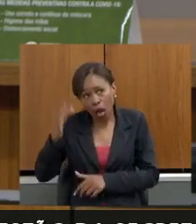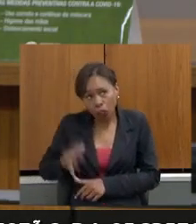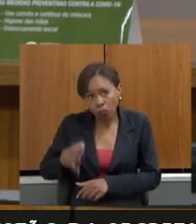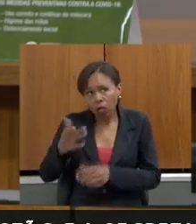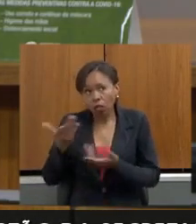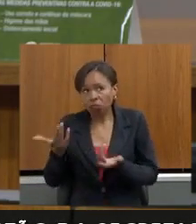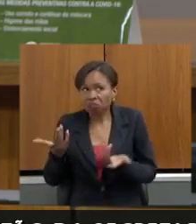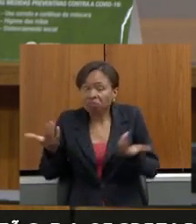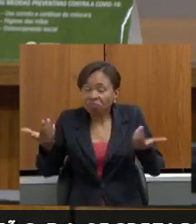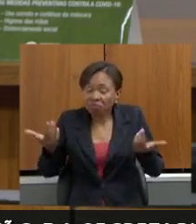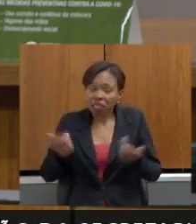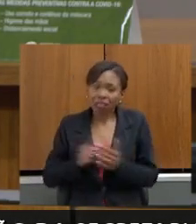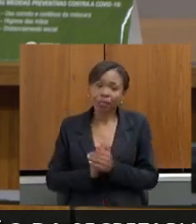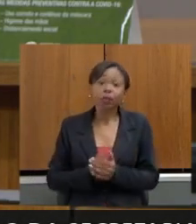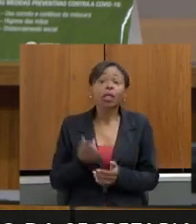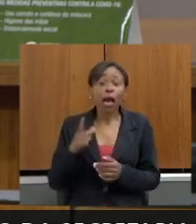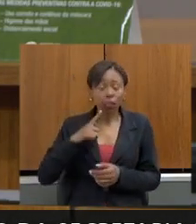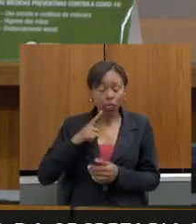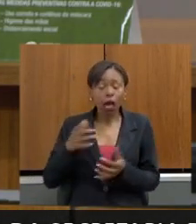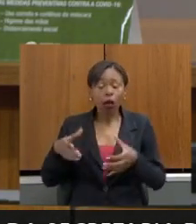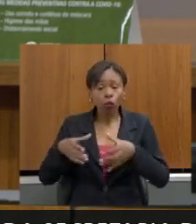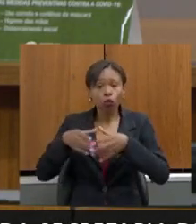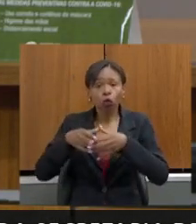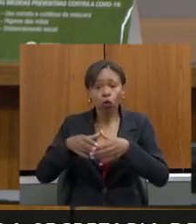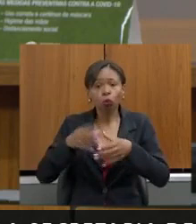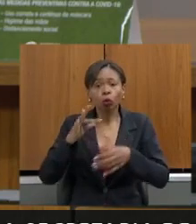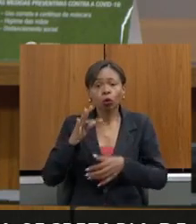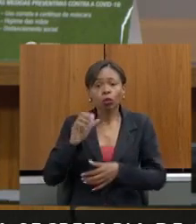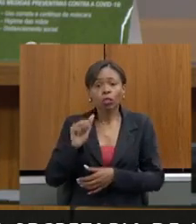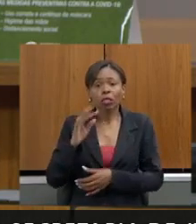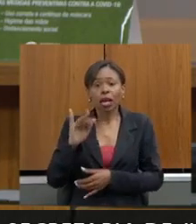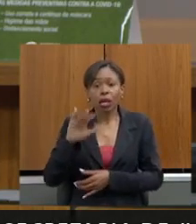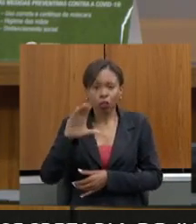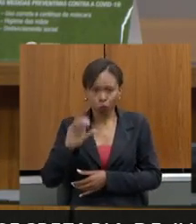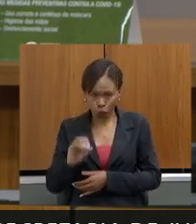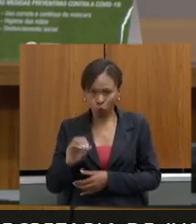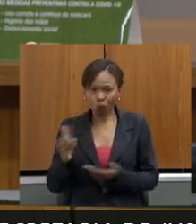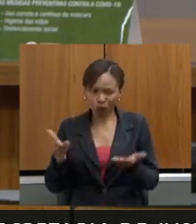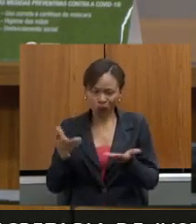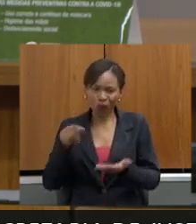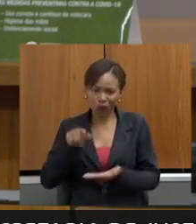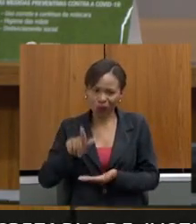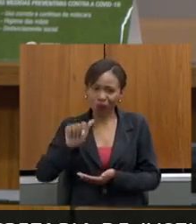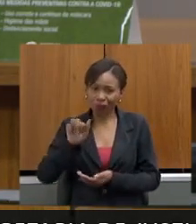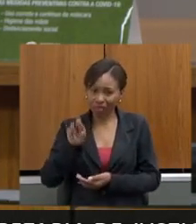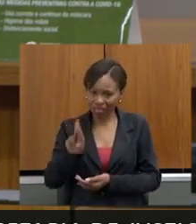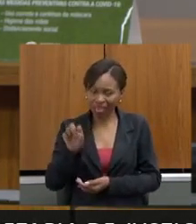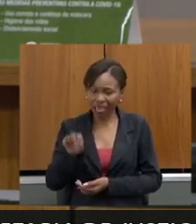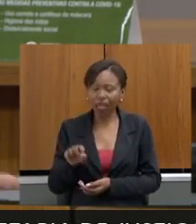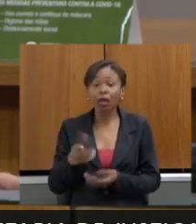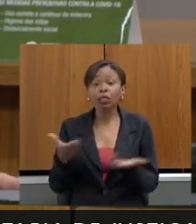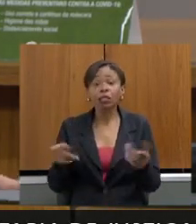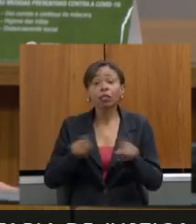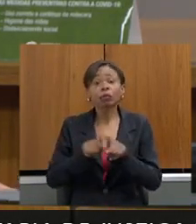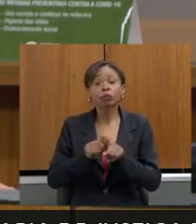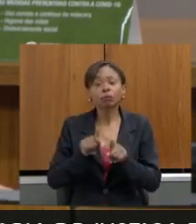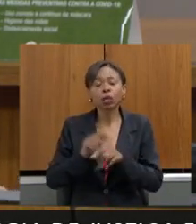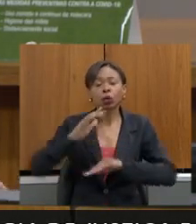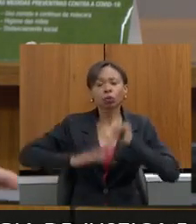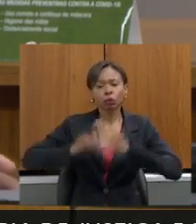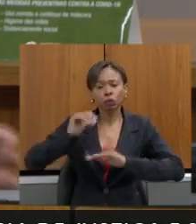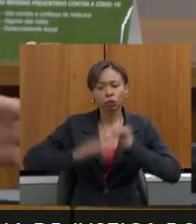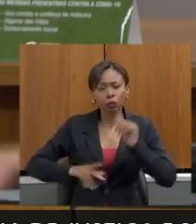então é nós estamos agora esse grupo tá que a ideia nós também deputada é que agora os agentes socioeducativos vai ser um